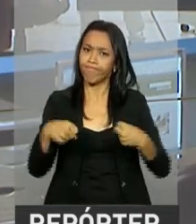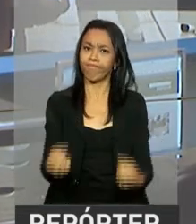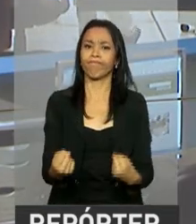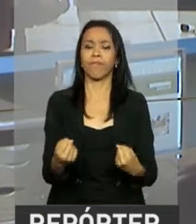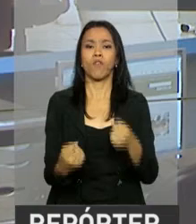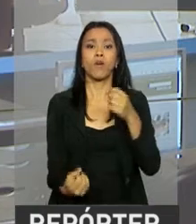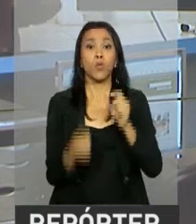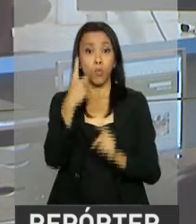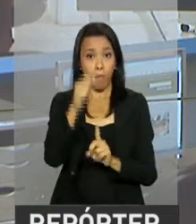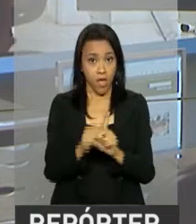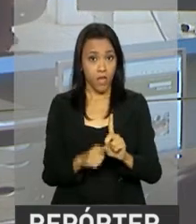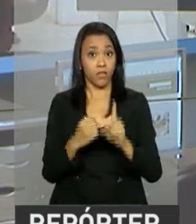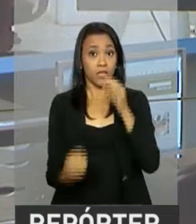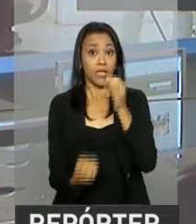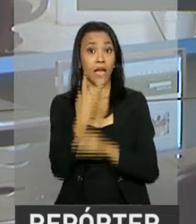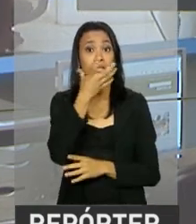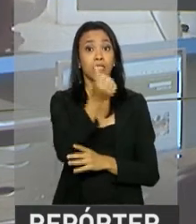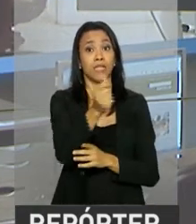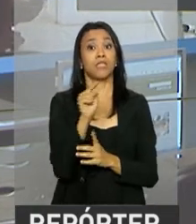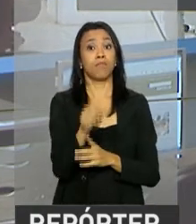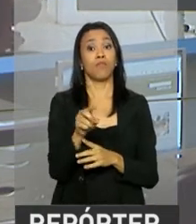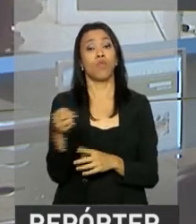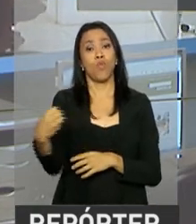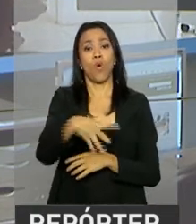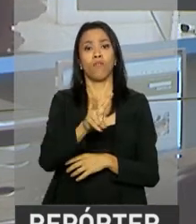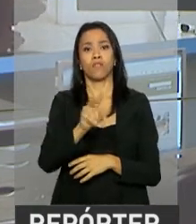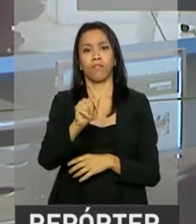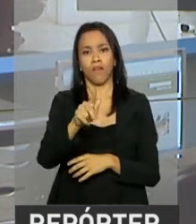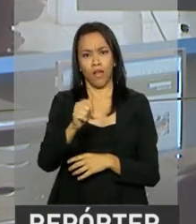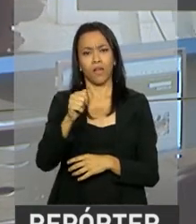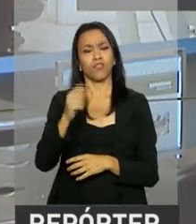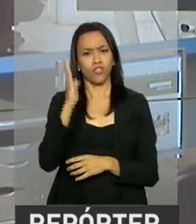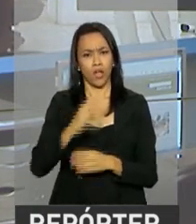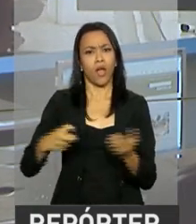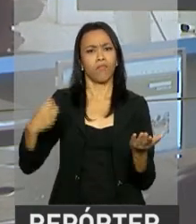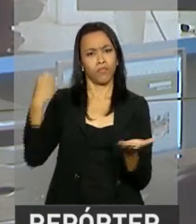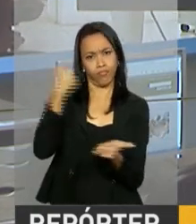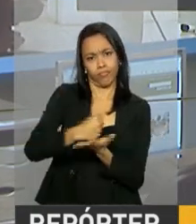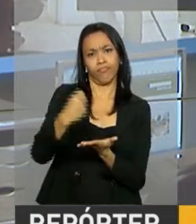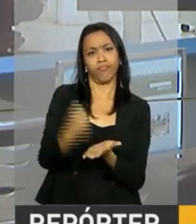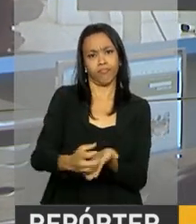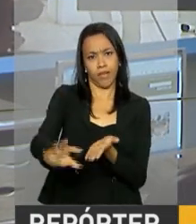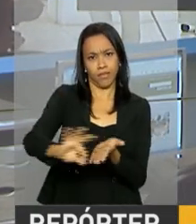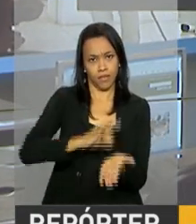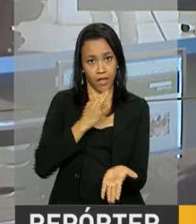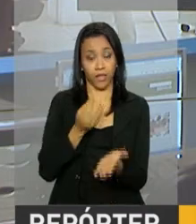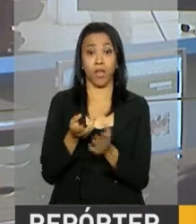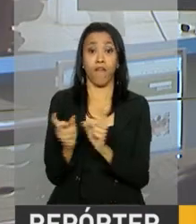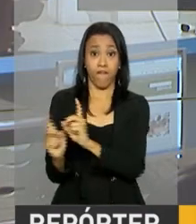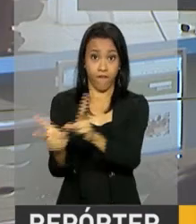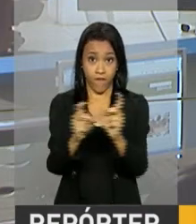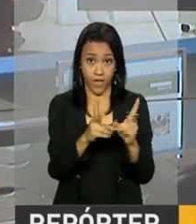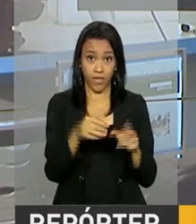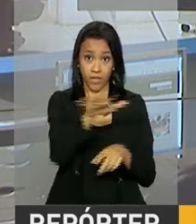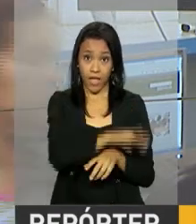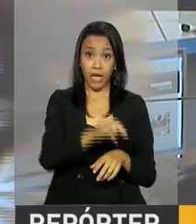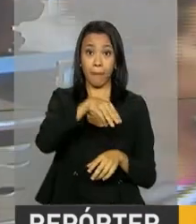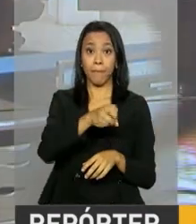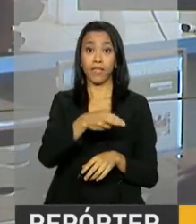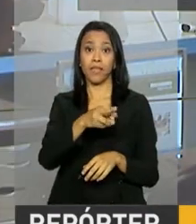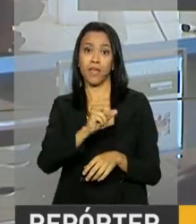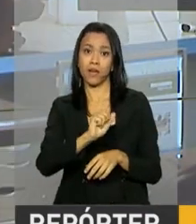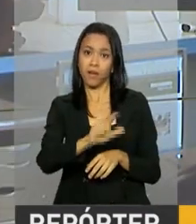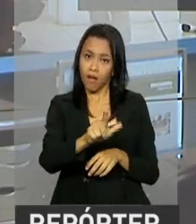foram criadas mais de 6 mil novas vagas de emprego com carteira assinada no setor. O comércio e a extração mineral também registraram